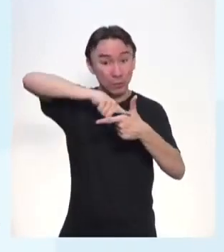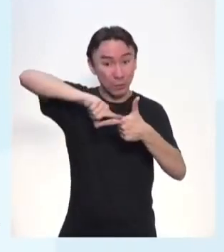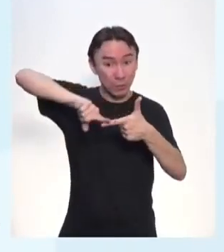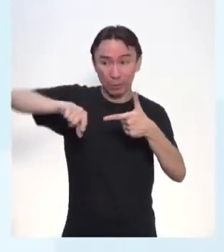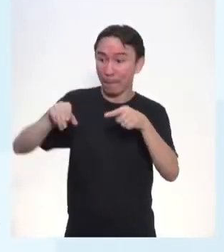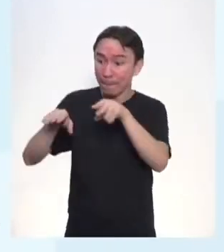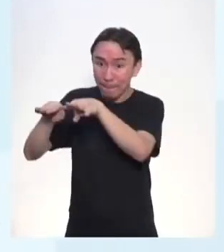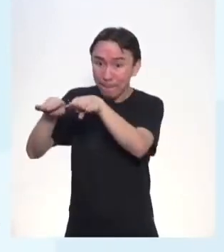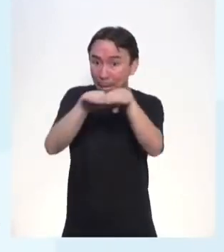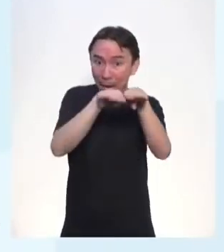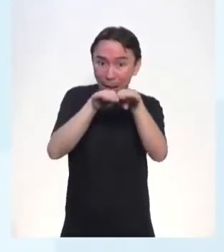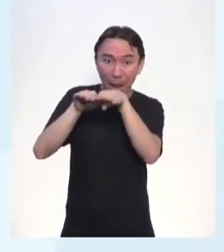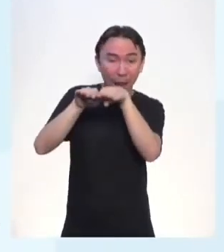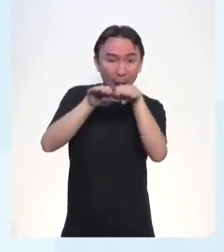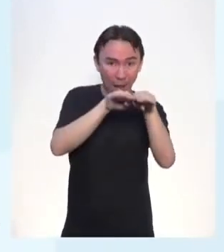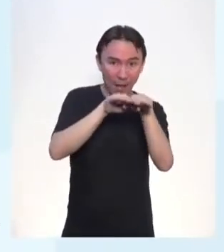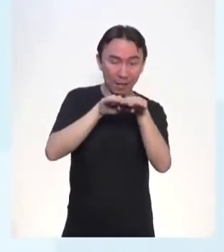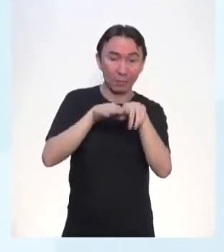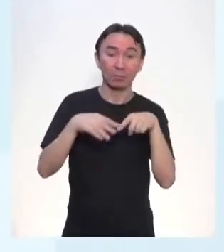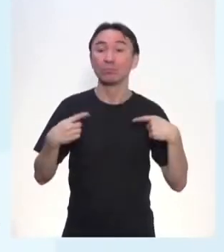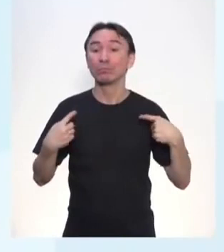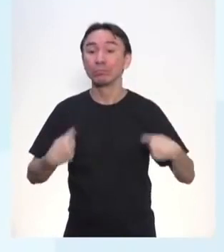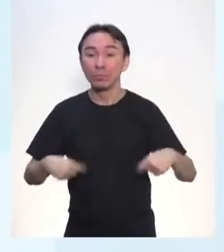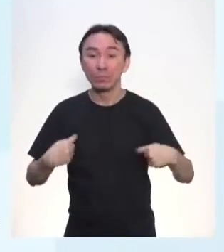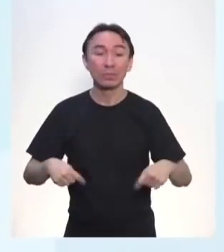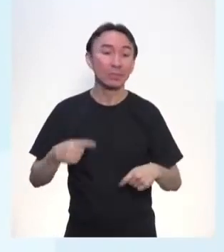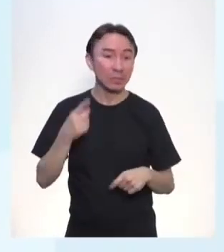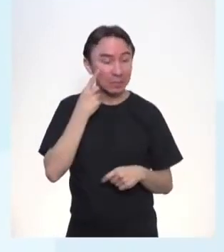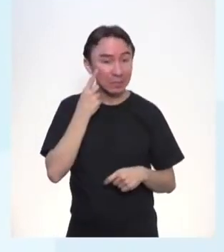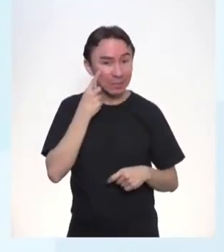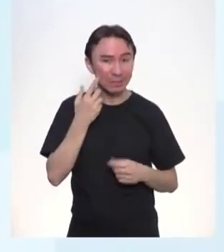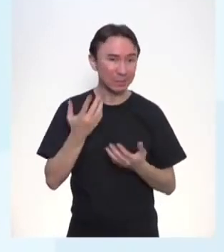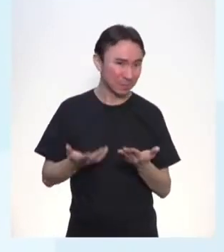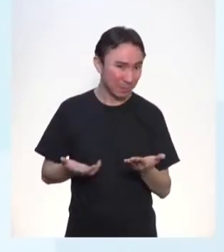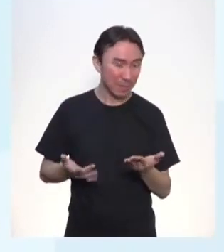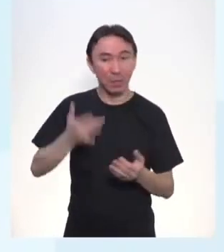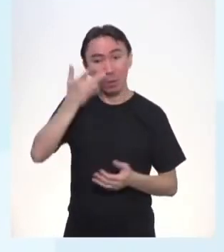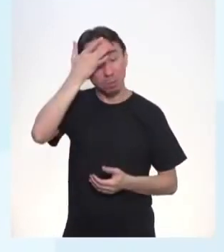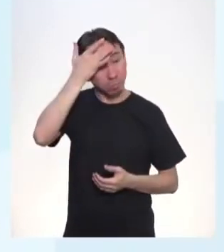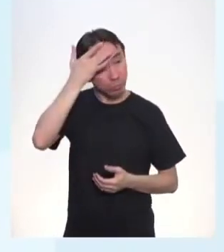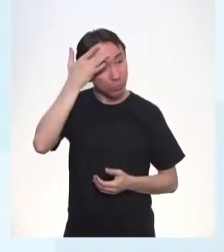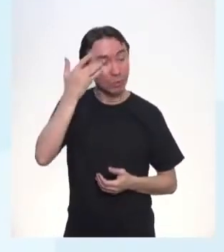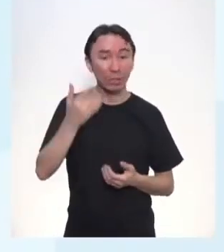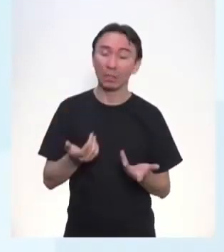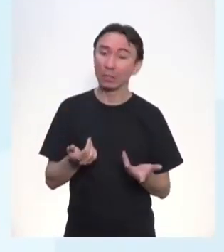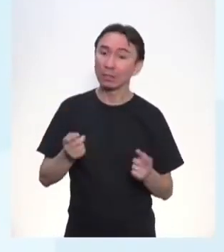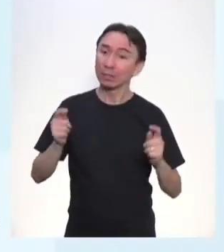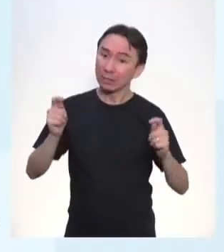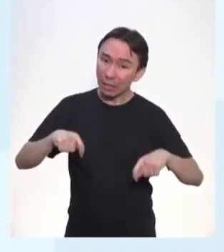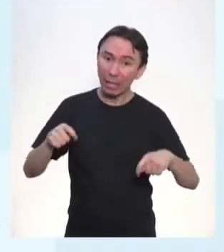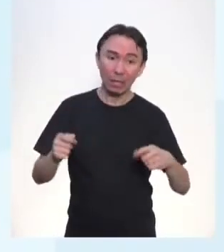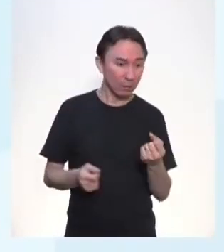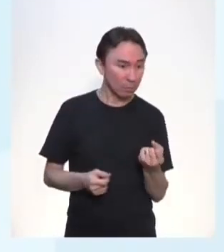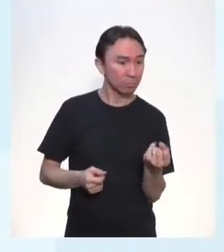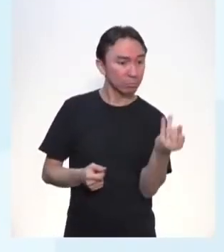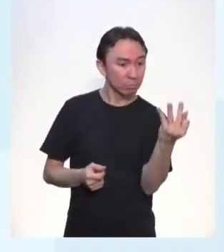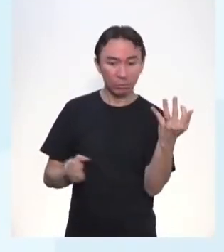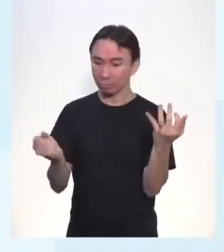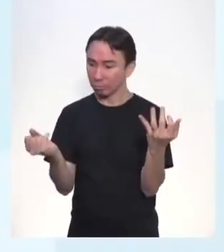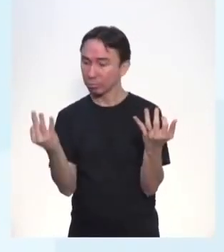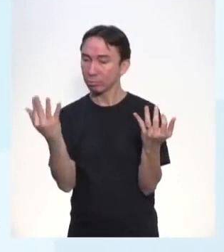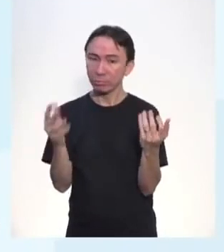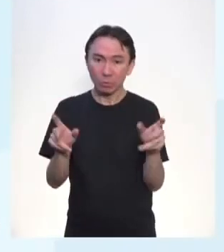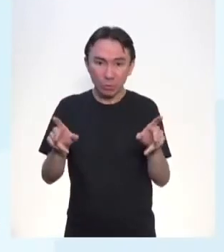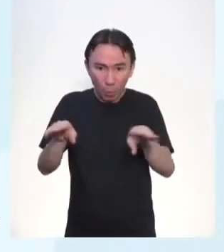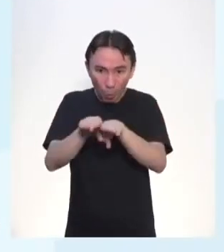eu tenho que ter, no caso aí, divisores de, no caso, pessoas assim, que seja a mesma quantidade. Então, eu